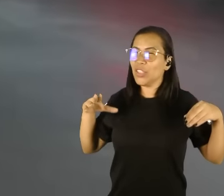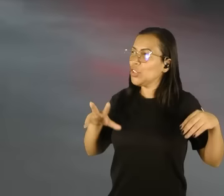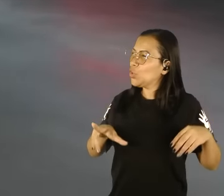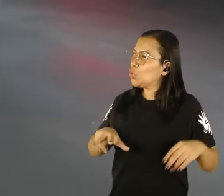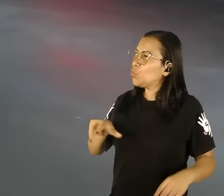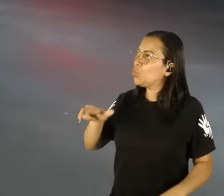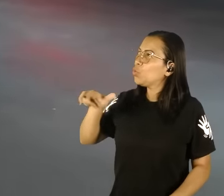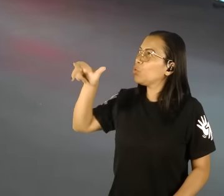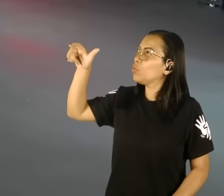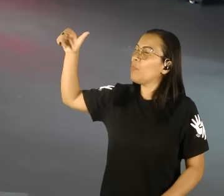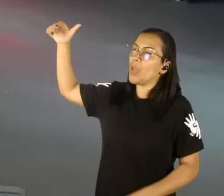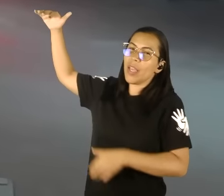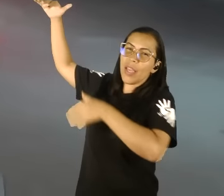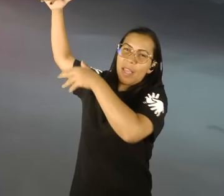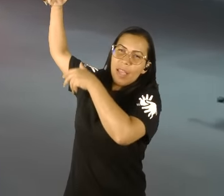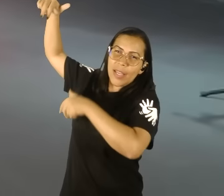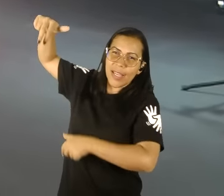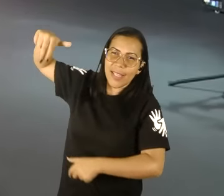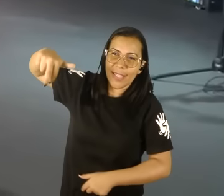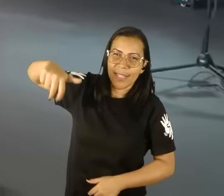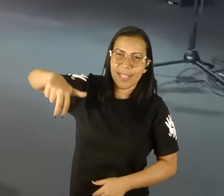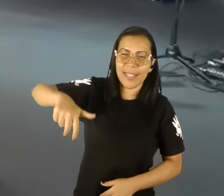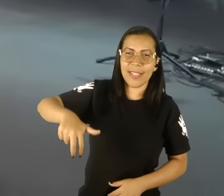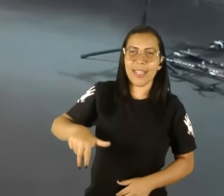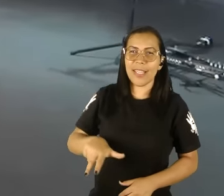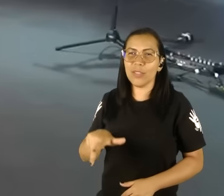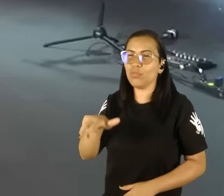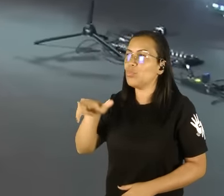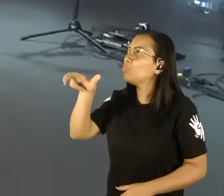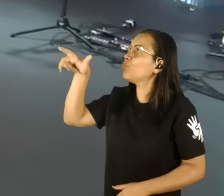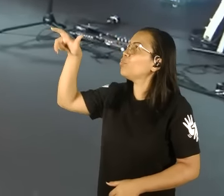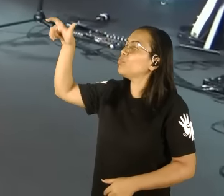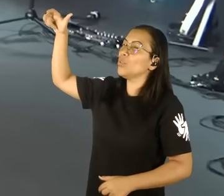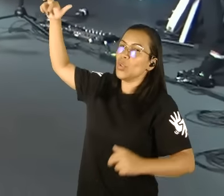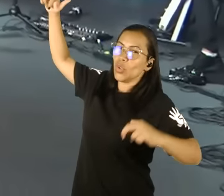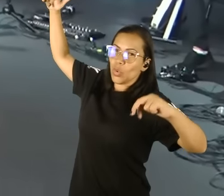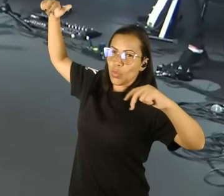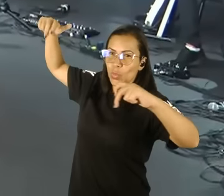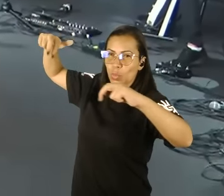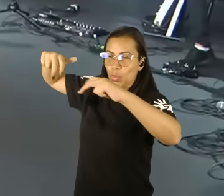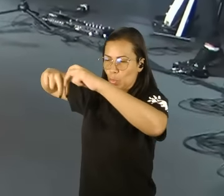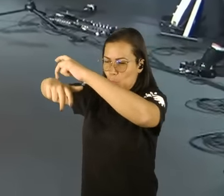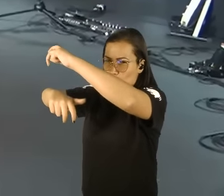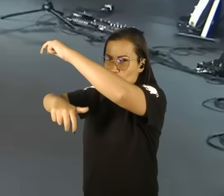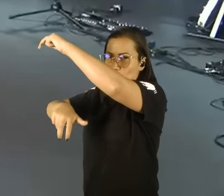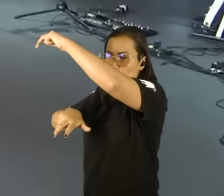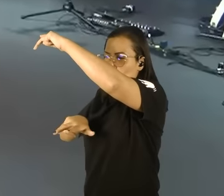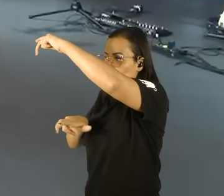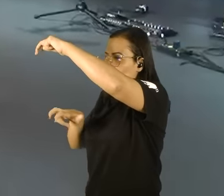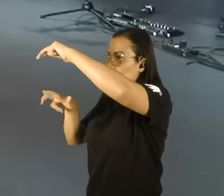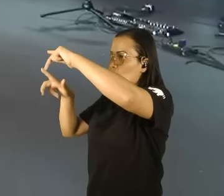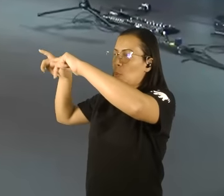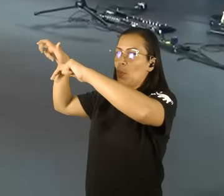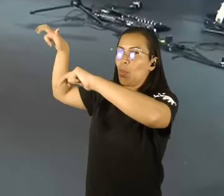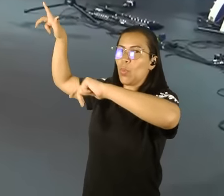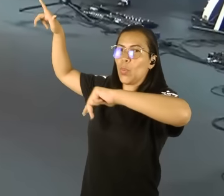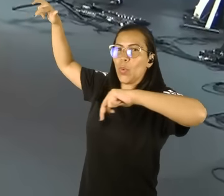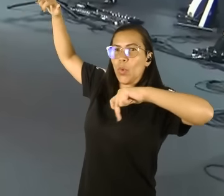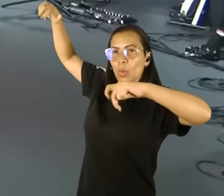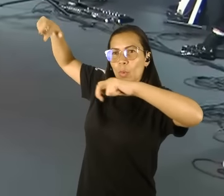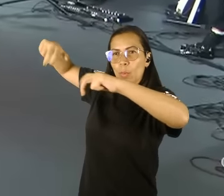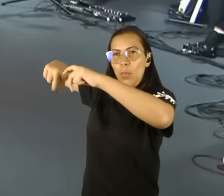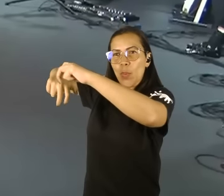que fazer, mas o céu continua em movimento. E a Bíblia diz que os anjos, não é que os anjos desciam e subiam, os anjos subiam e